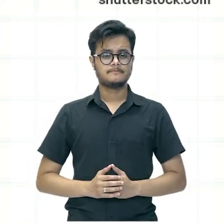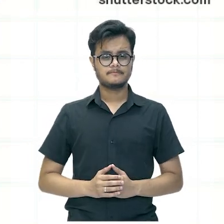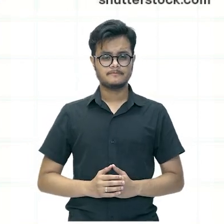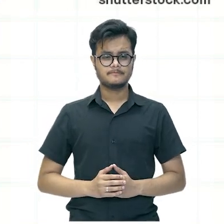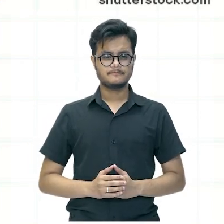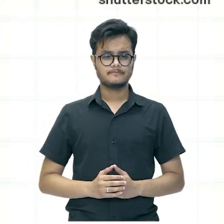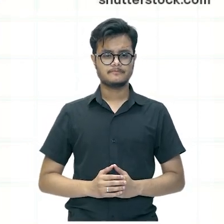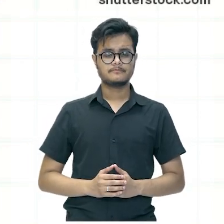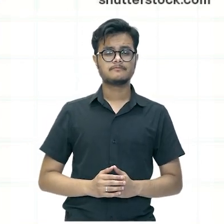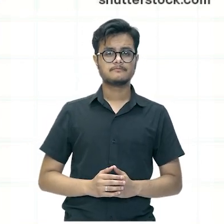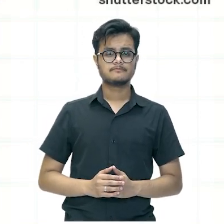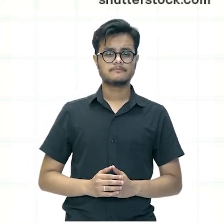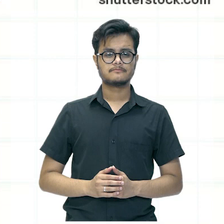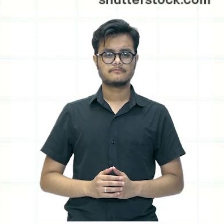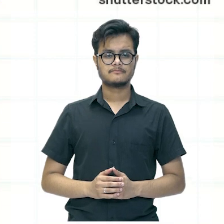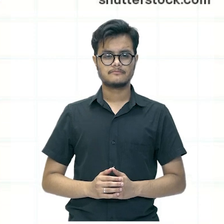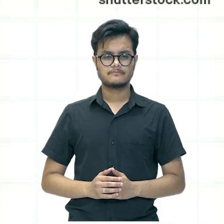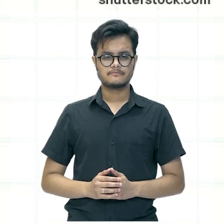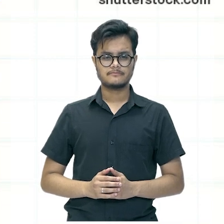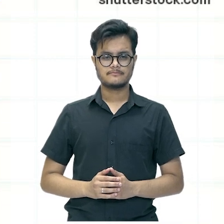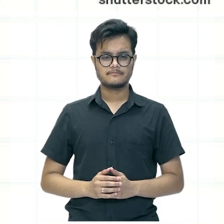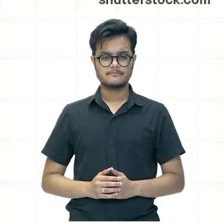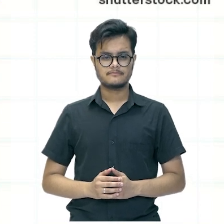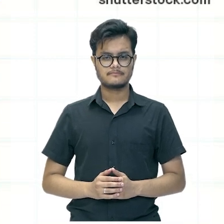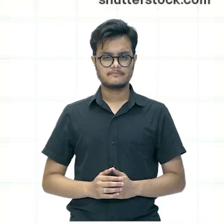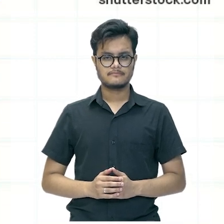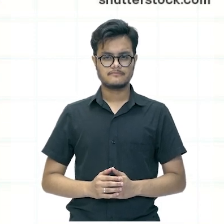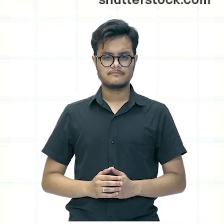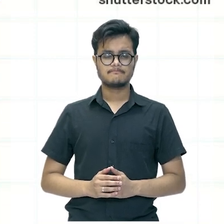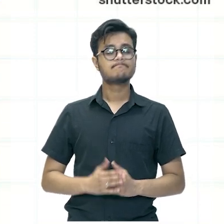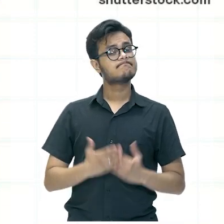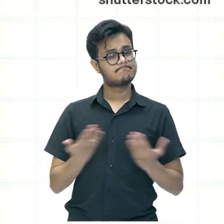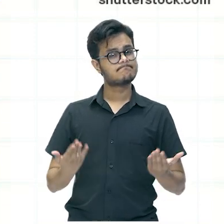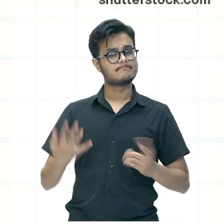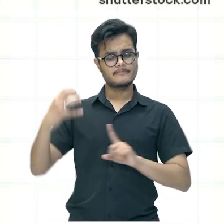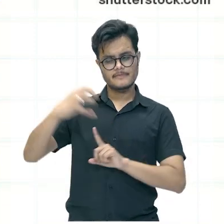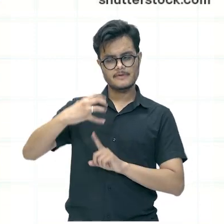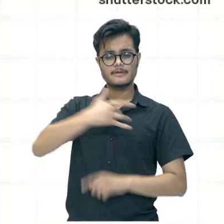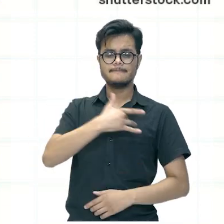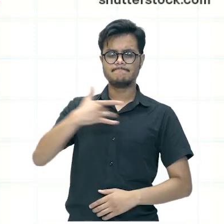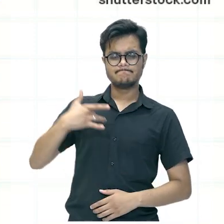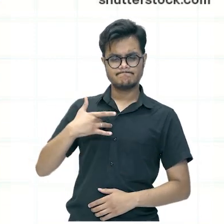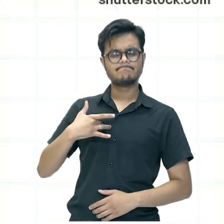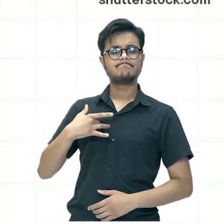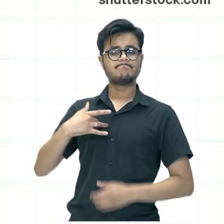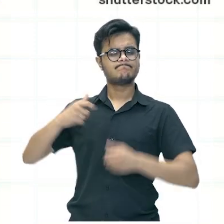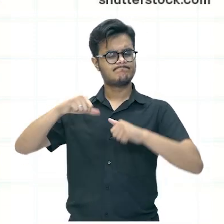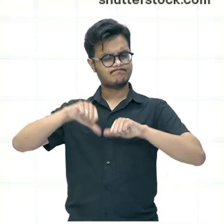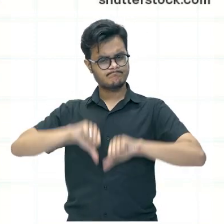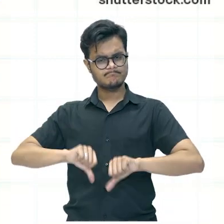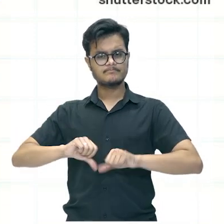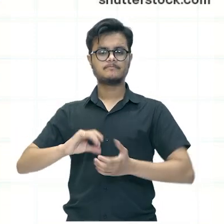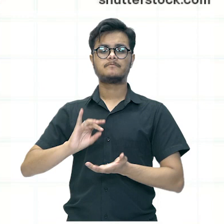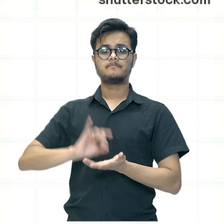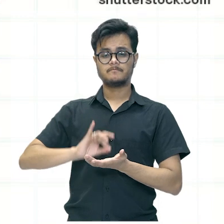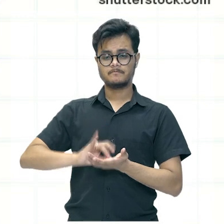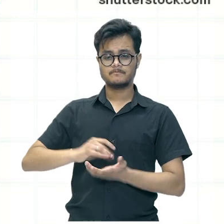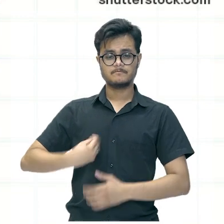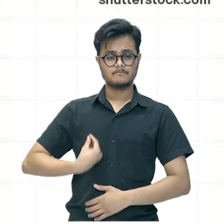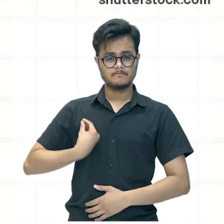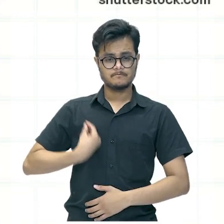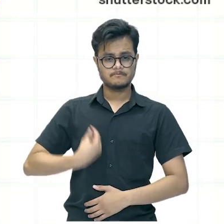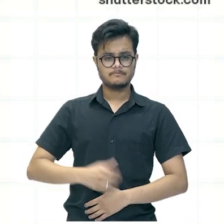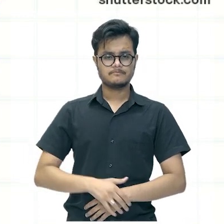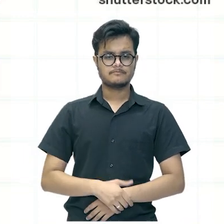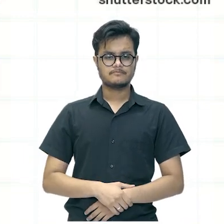e se comporta, ok? Então, ela afeta todas as áreas da vida, né, da pessoa. And can